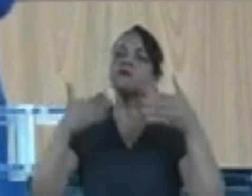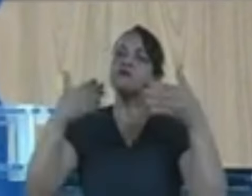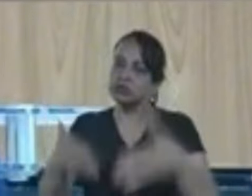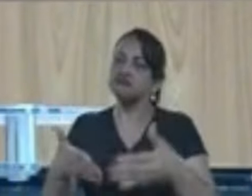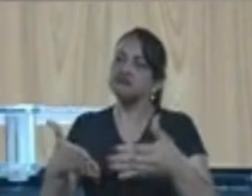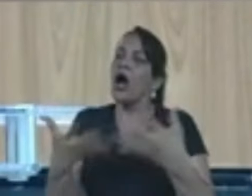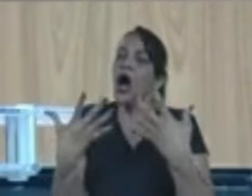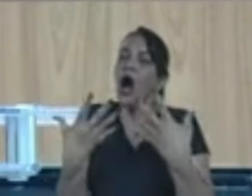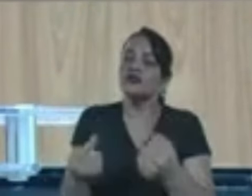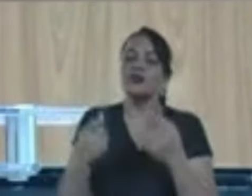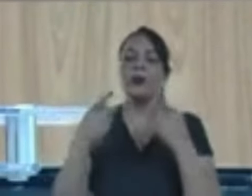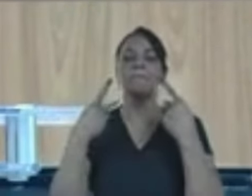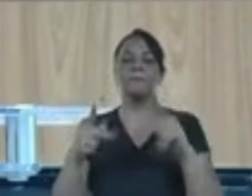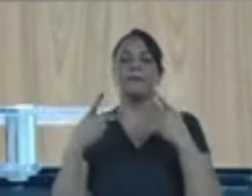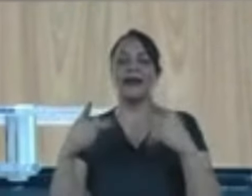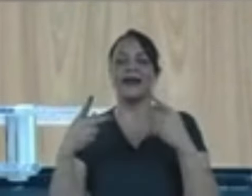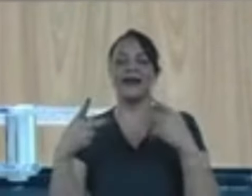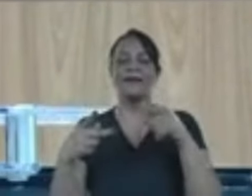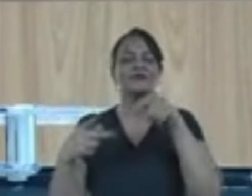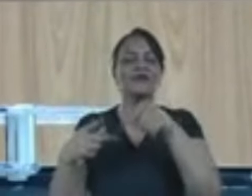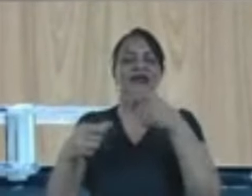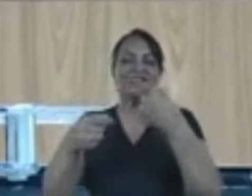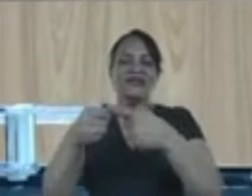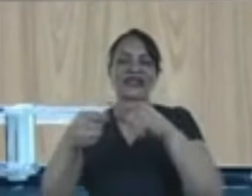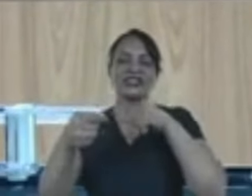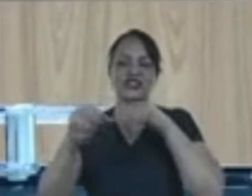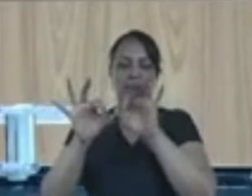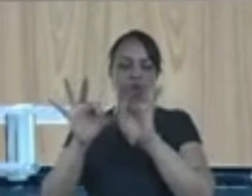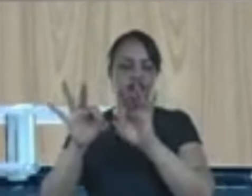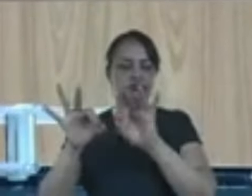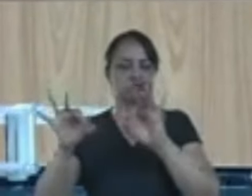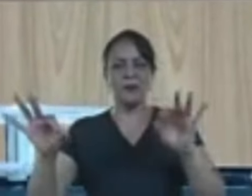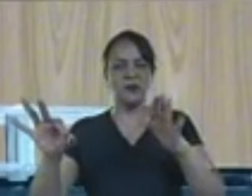tinha um diâmetro de 90 quilômetros.